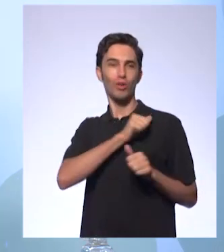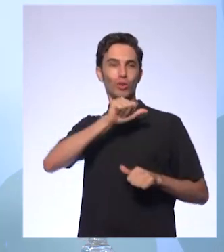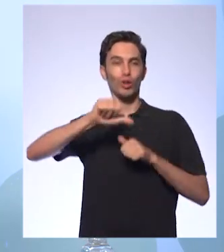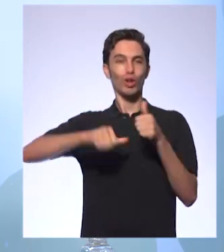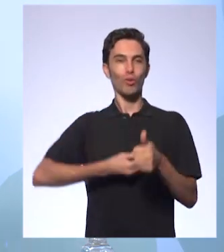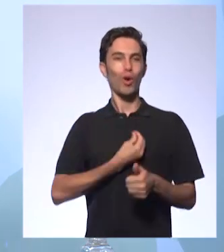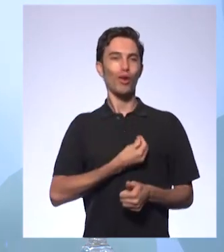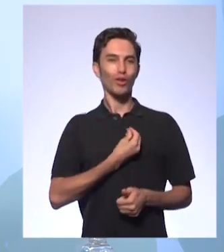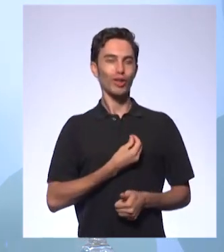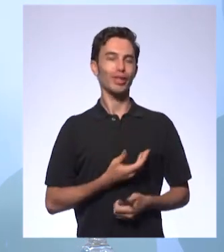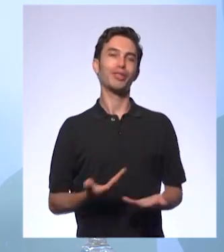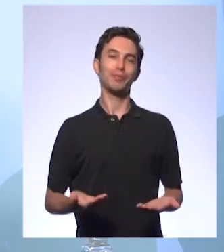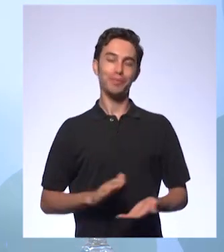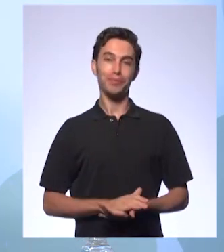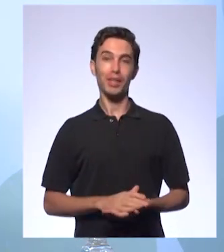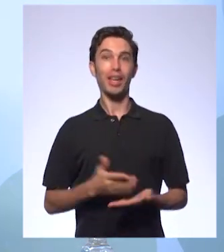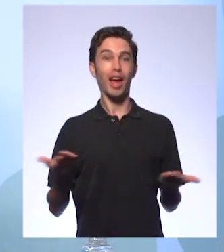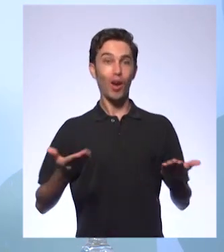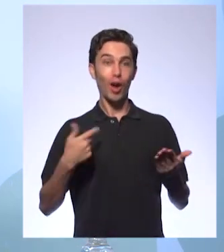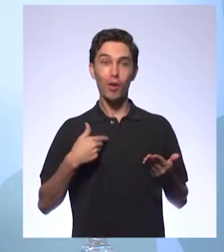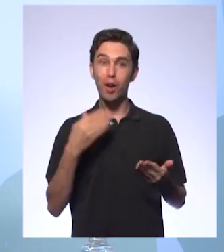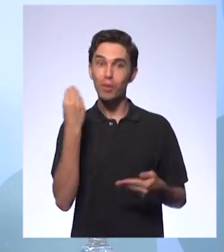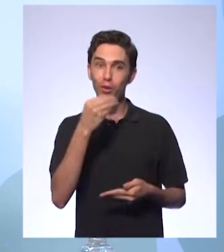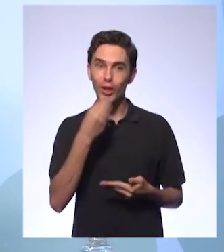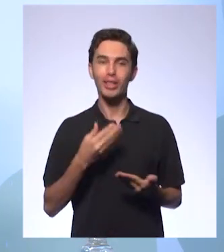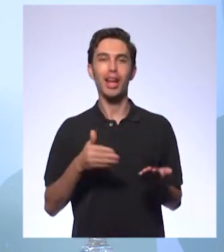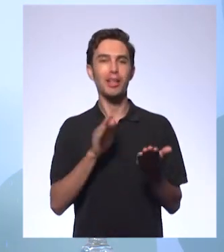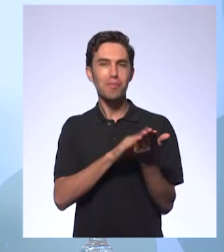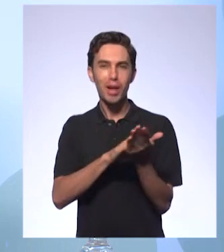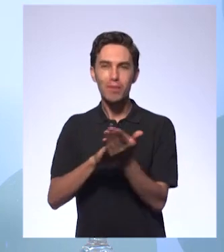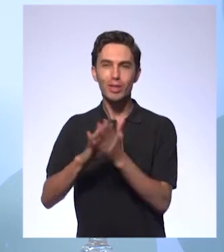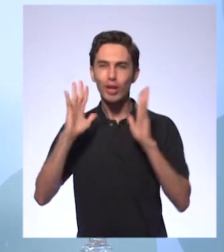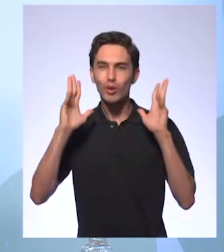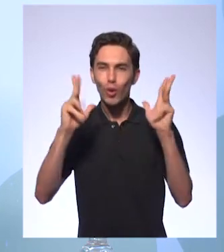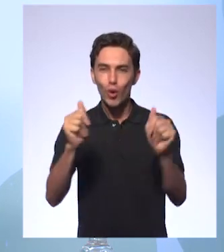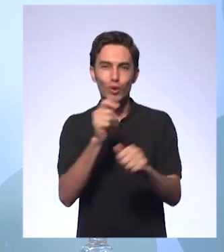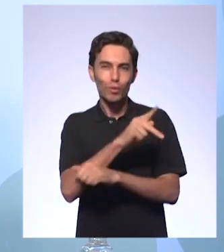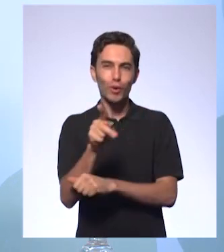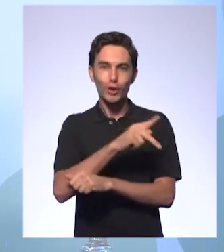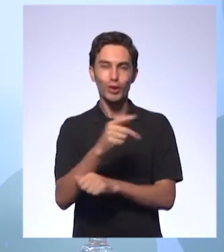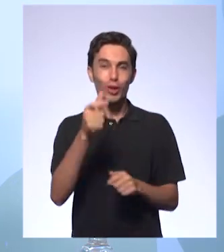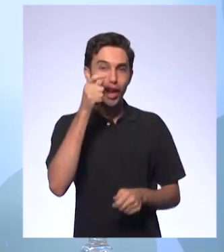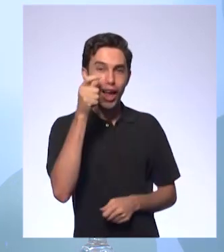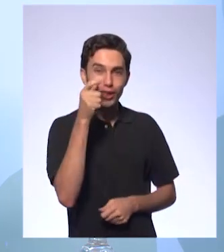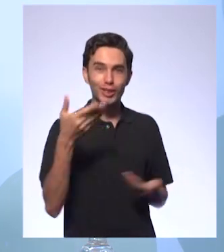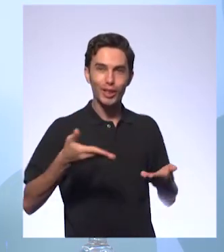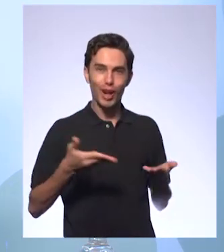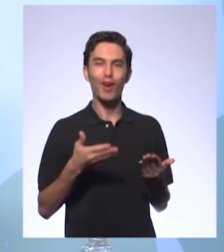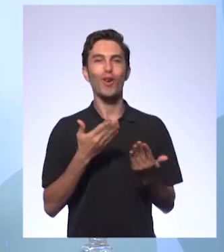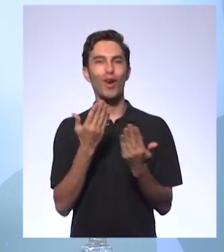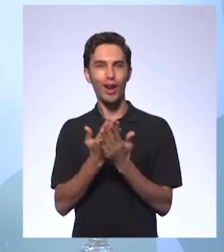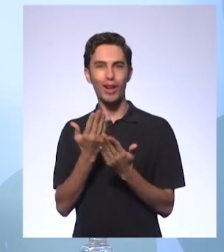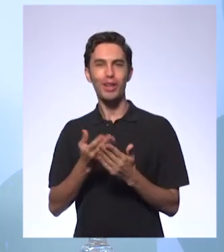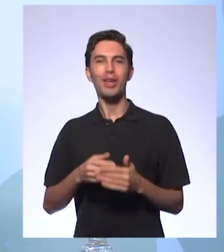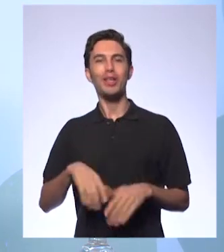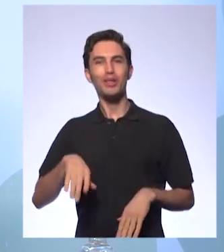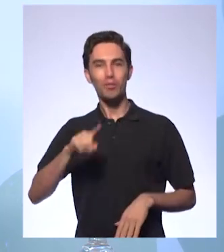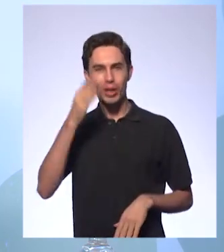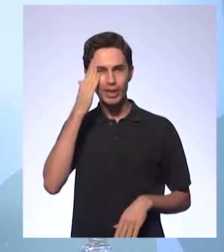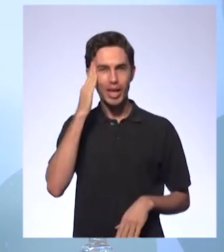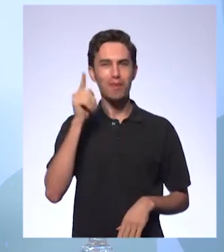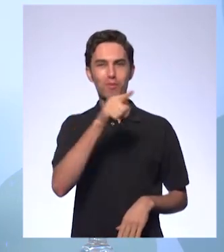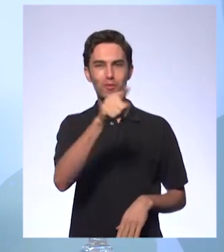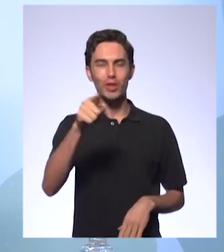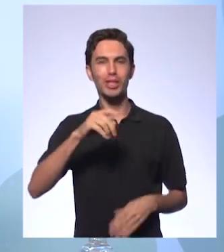para parabenizar todos os professores da rede que estão aí nos assistindo, sendo verdadeiros heróis aí da nossa quarentena,